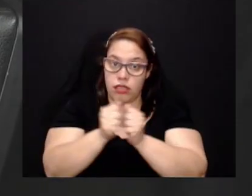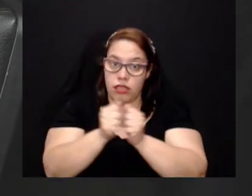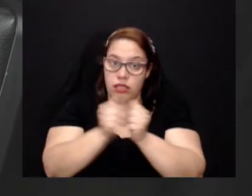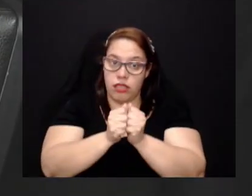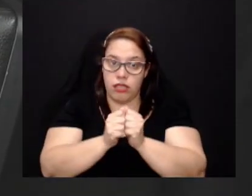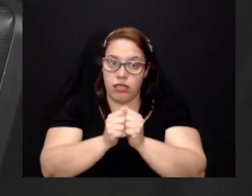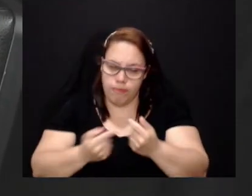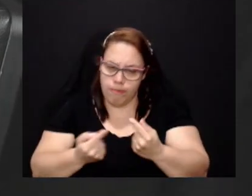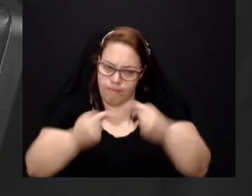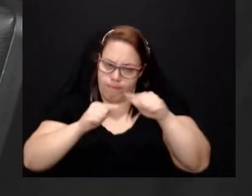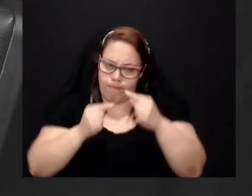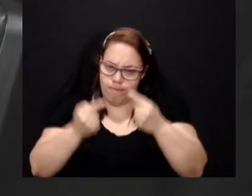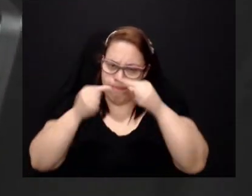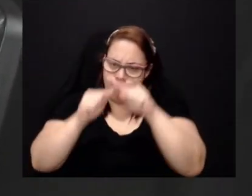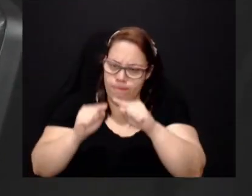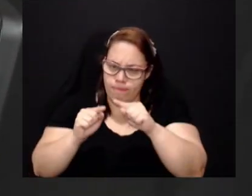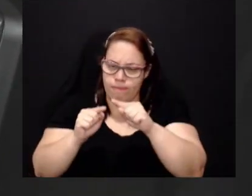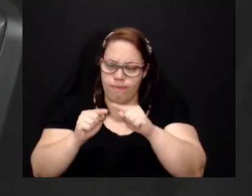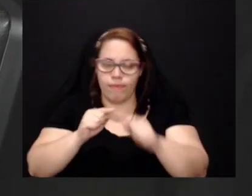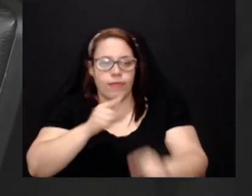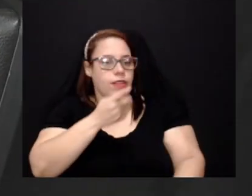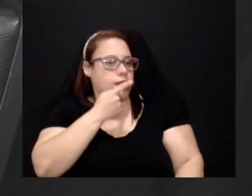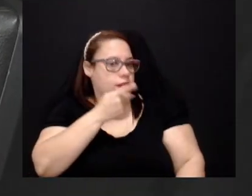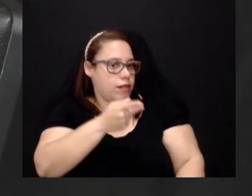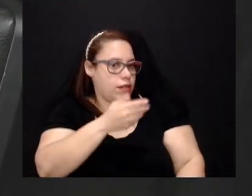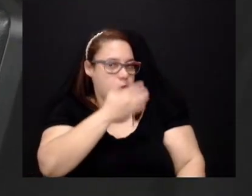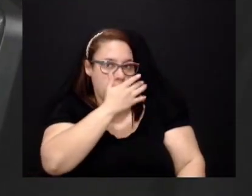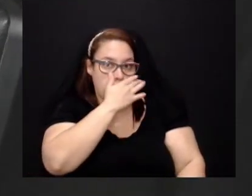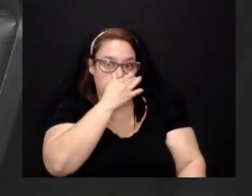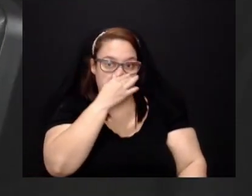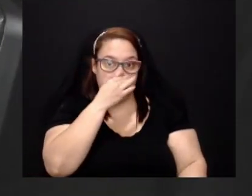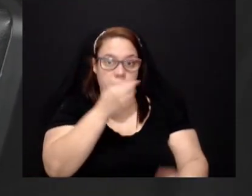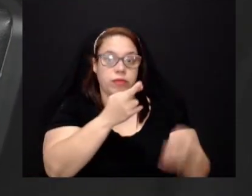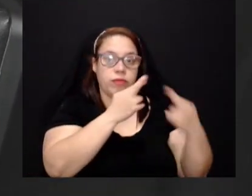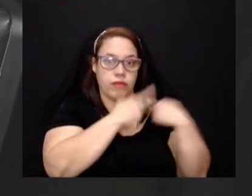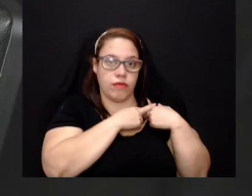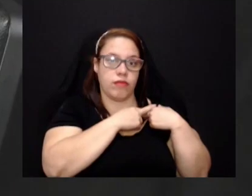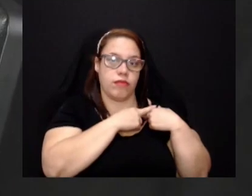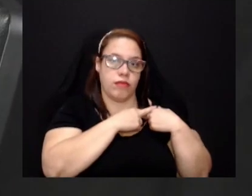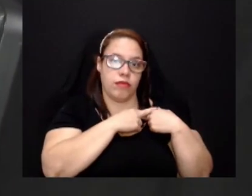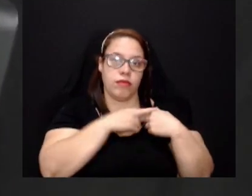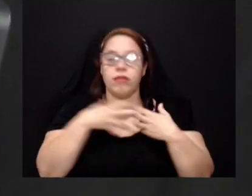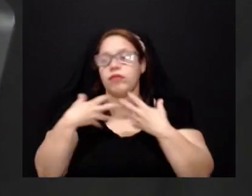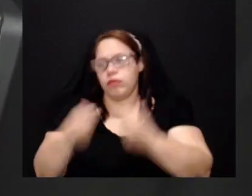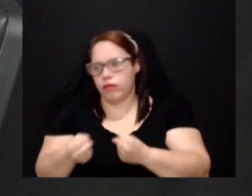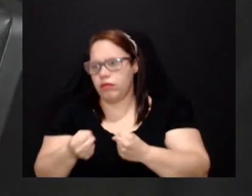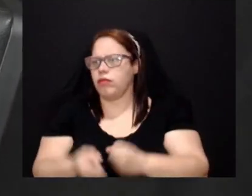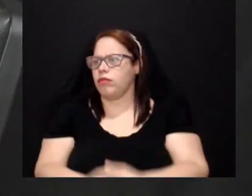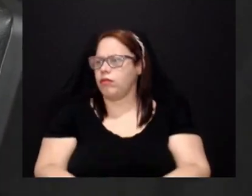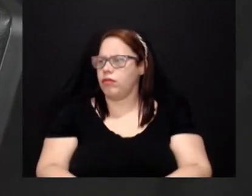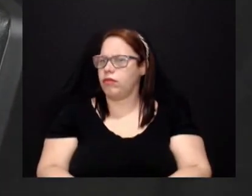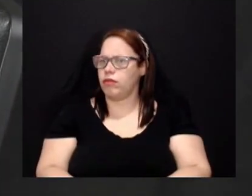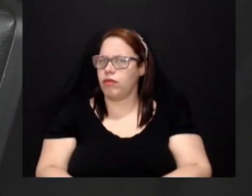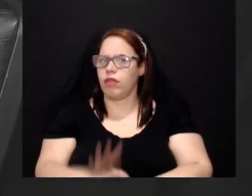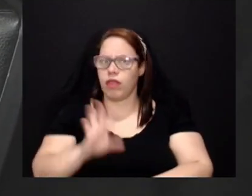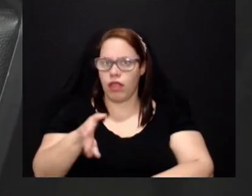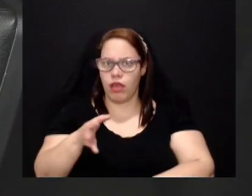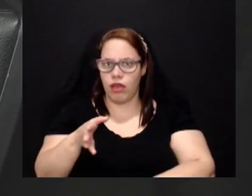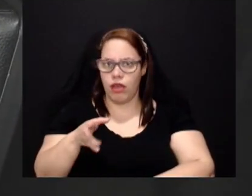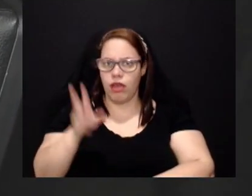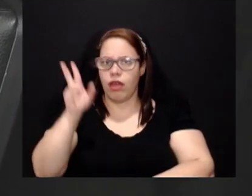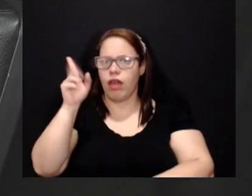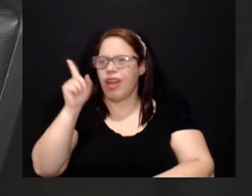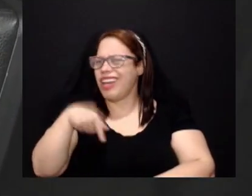desse combate. Assumir a responsabilidade. Assumir a responsabilidade. E assumir mesmo. Já fui. Quem não é